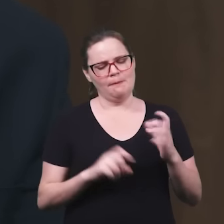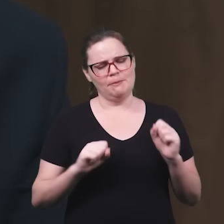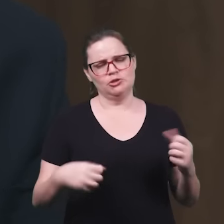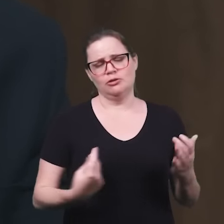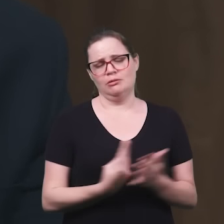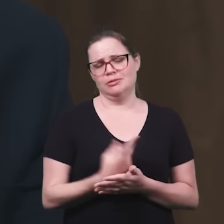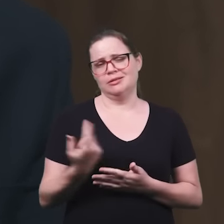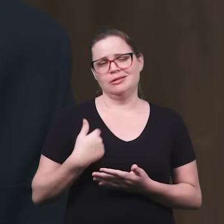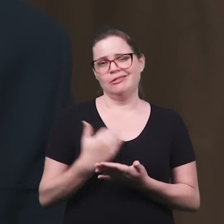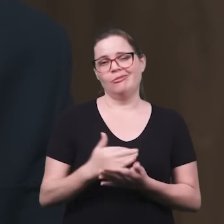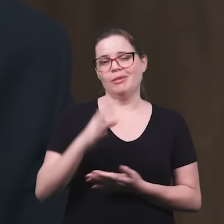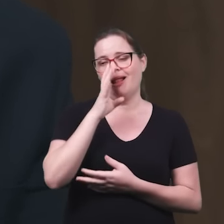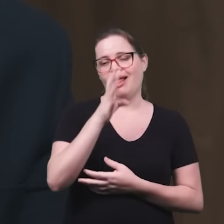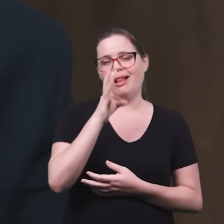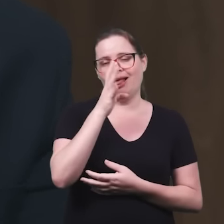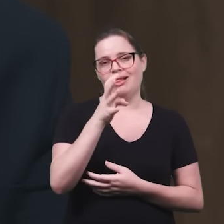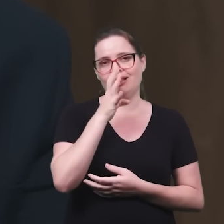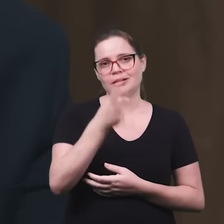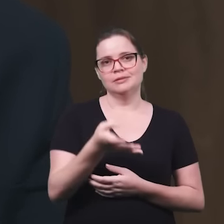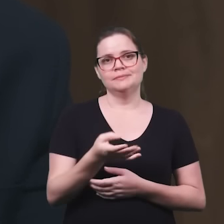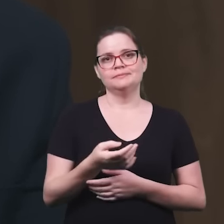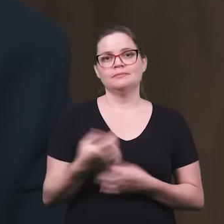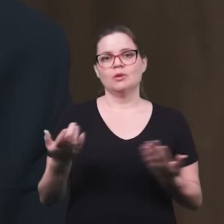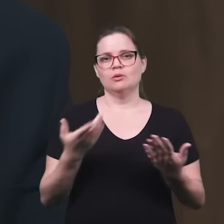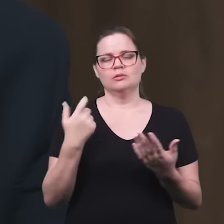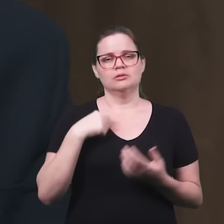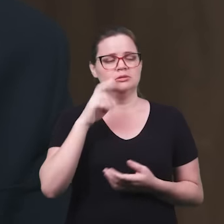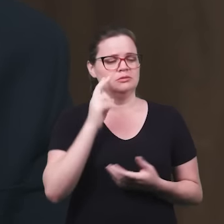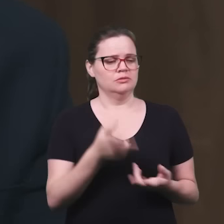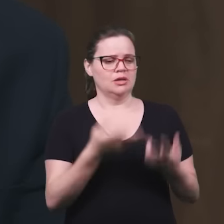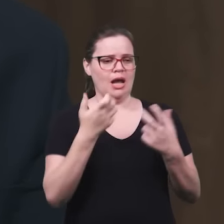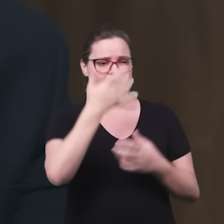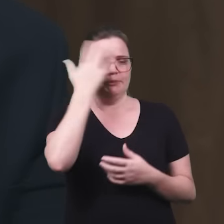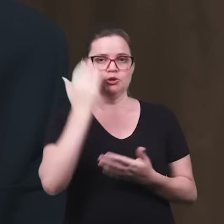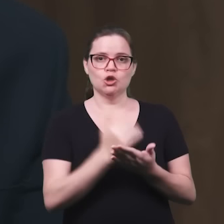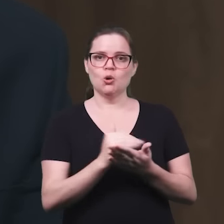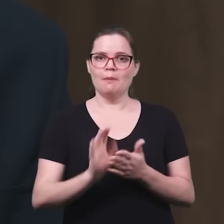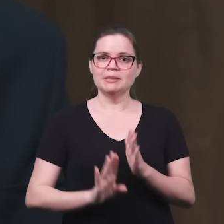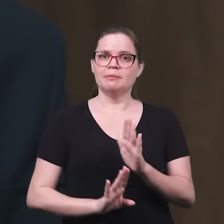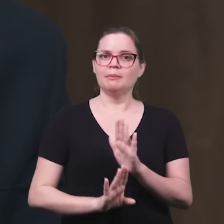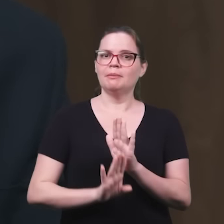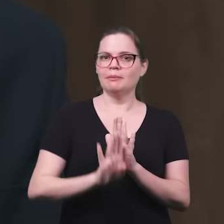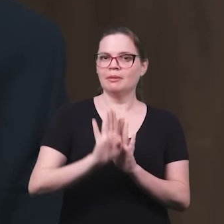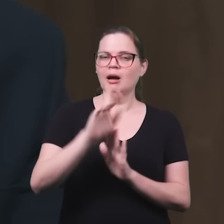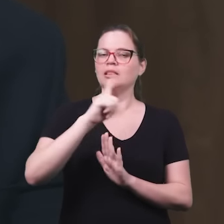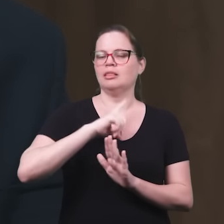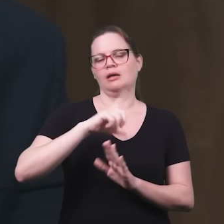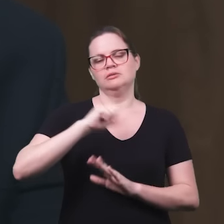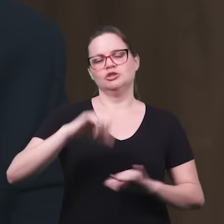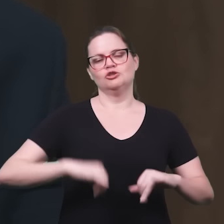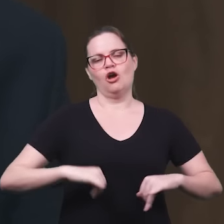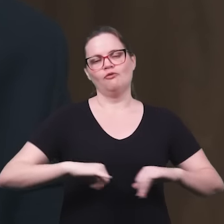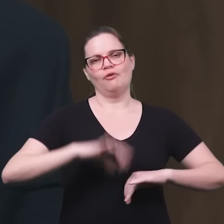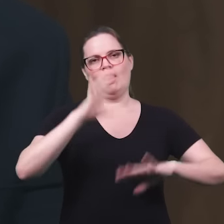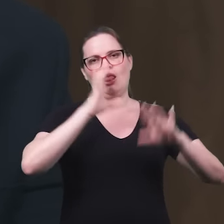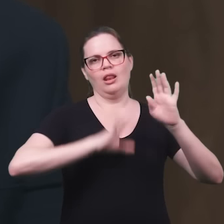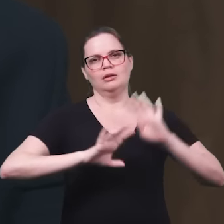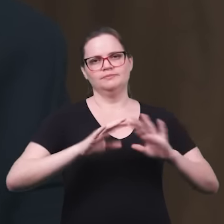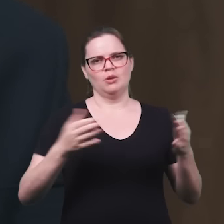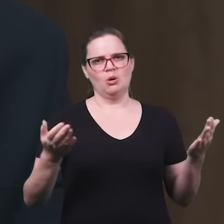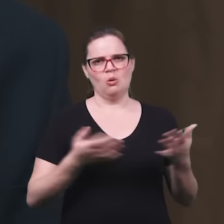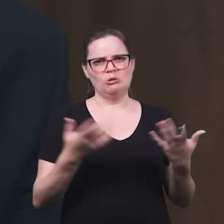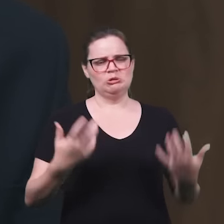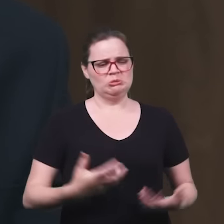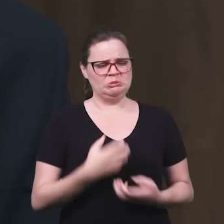de situações. E hoje eu enxergo com muita naturalidade. A pessoa que está crescendo, ela realmente sofre esse tipo de coisa. Hoje